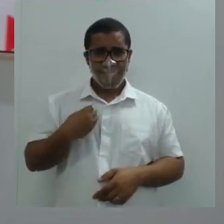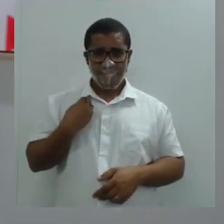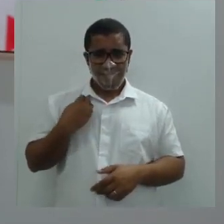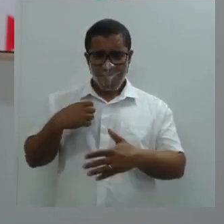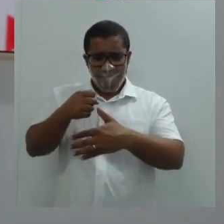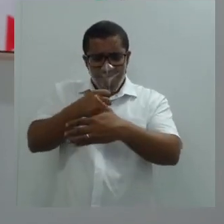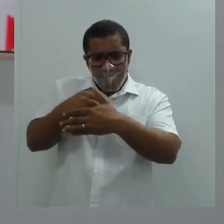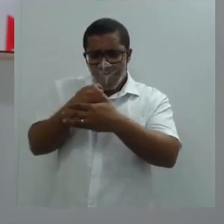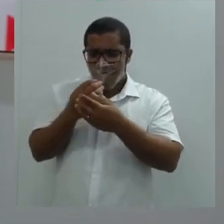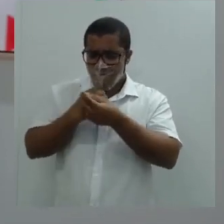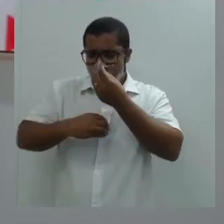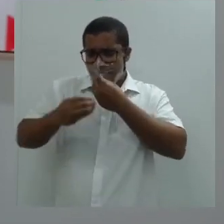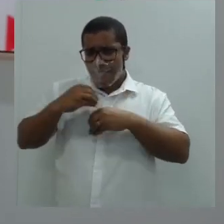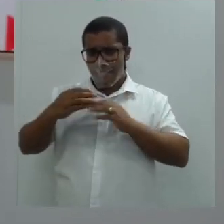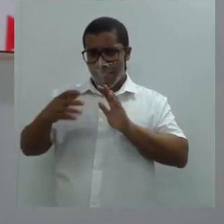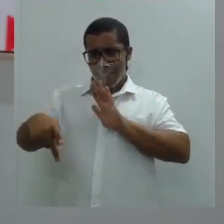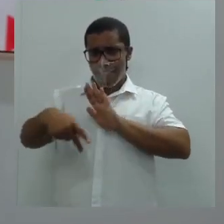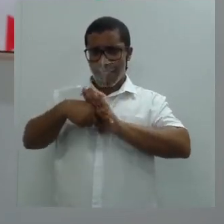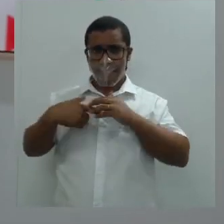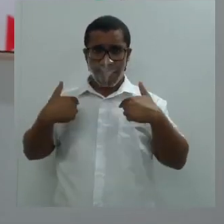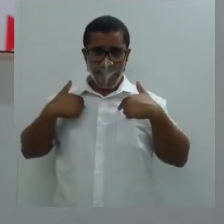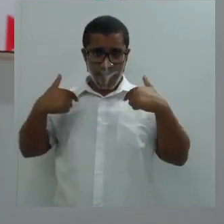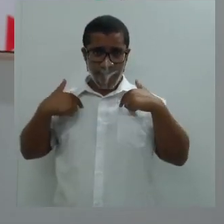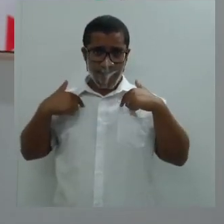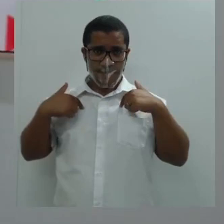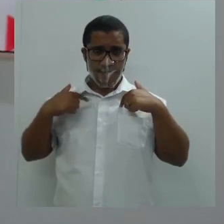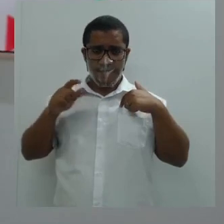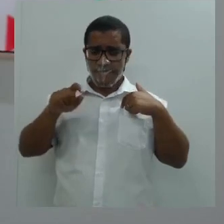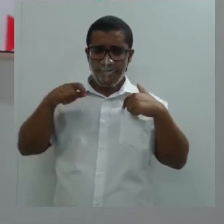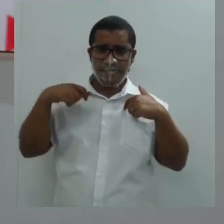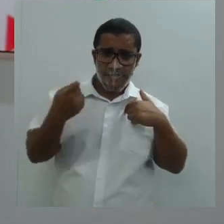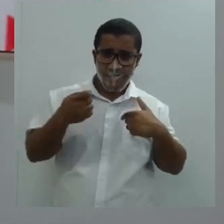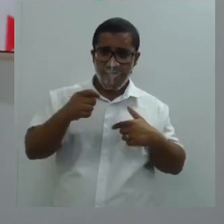para eu sobreviver. Então a gente dá o nome de